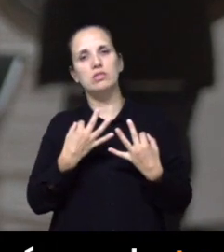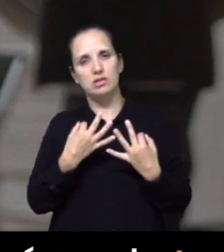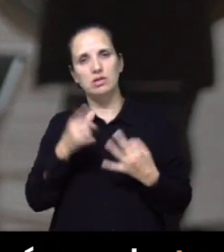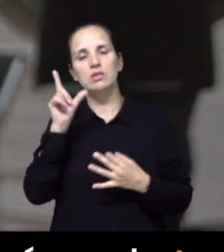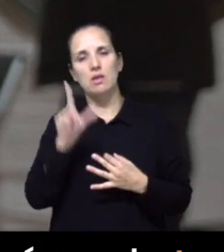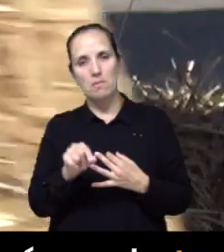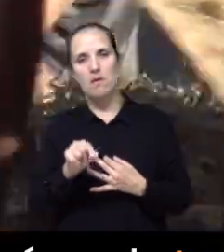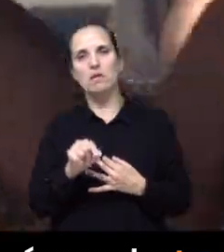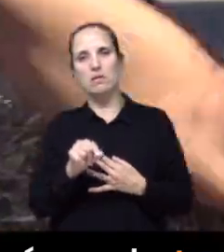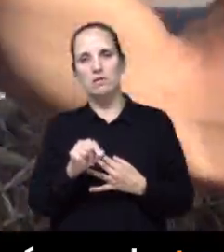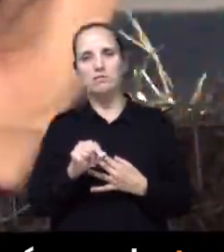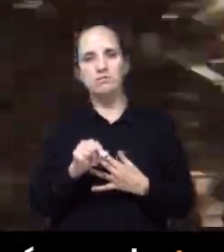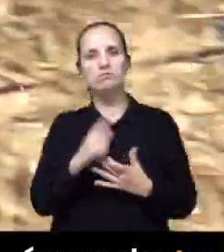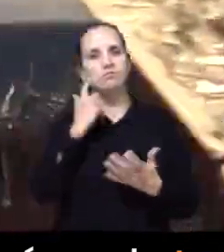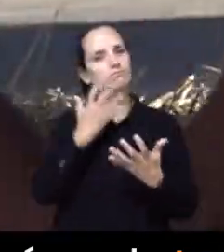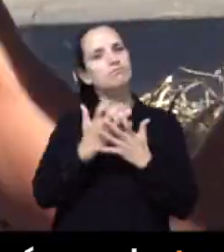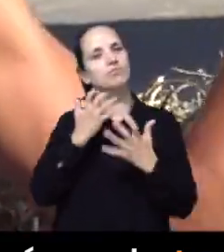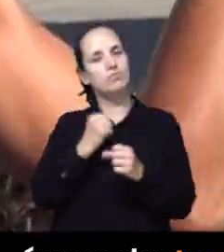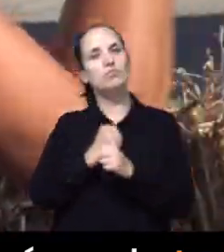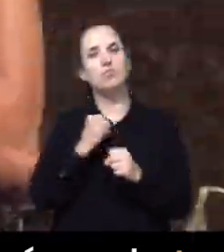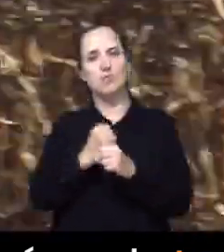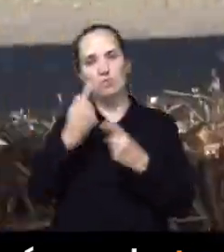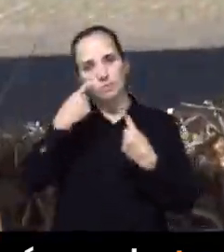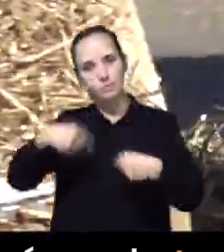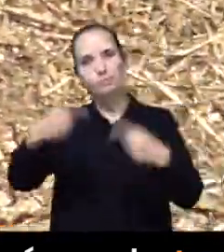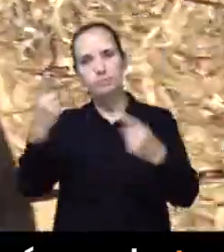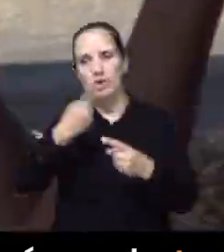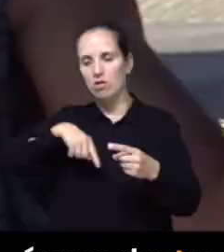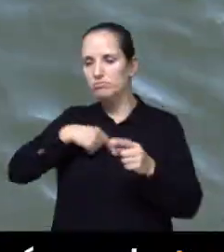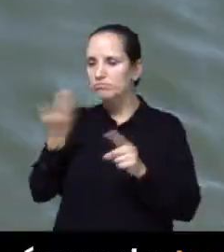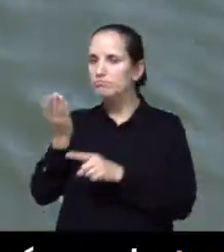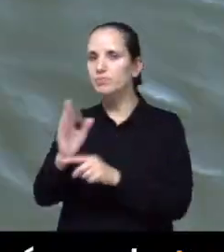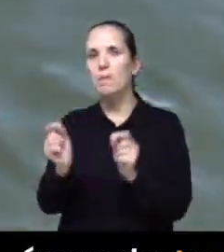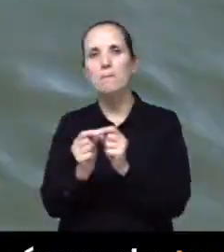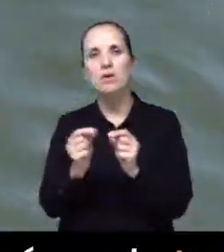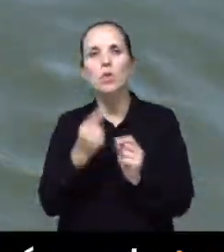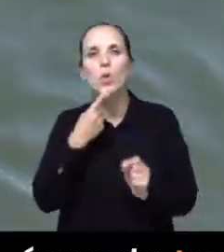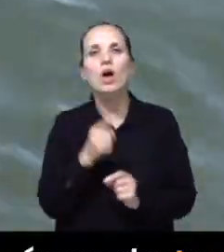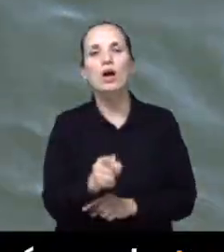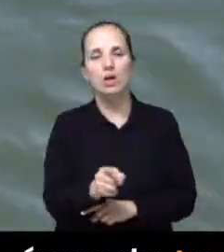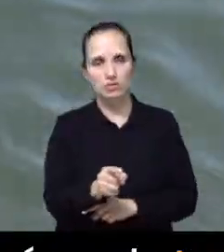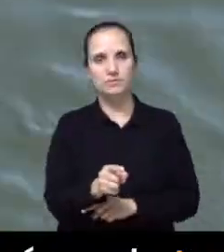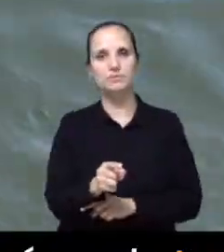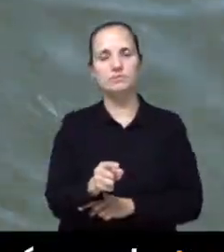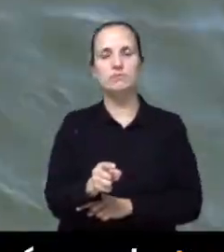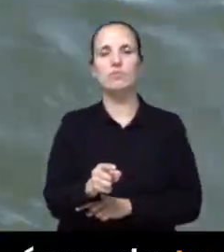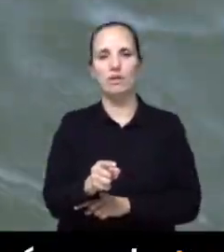facto, também é importante depois dar um reflexo no trabalho que nós trazemos aqui para baixo, mais junto ao